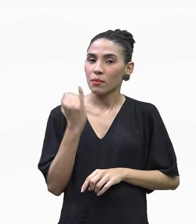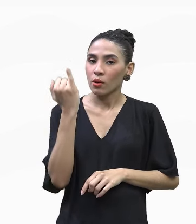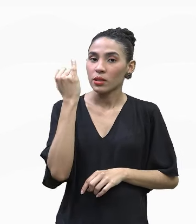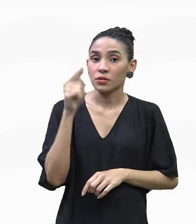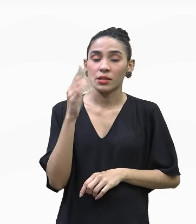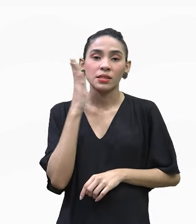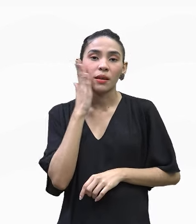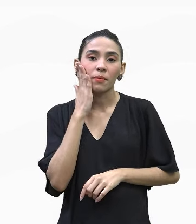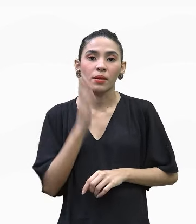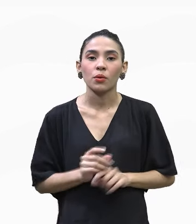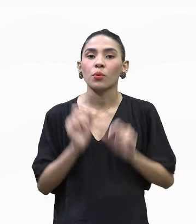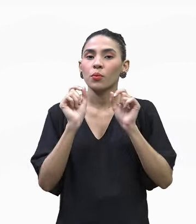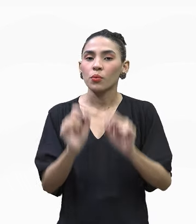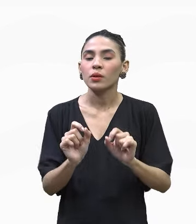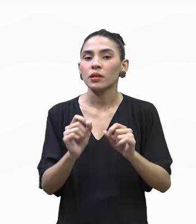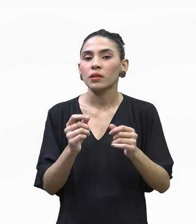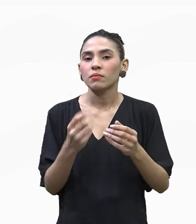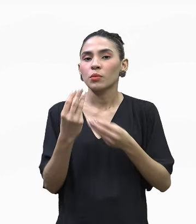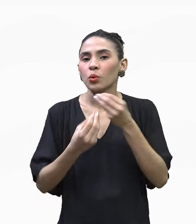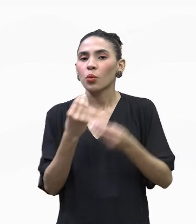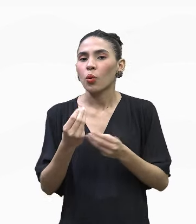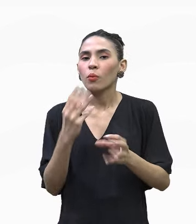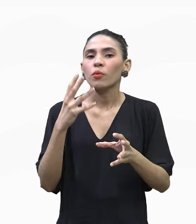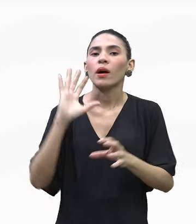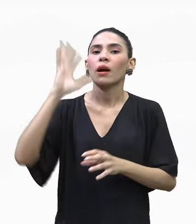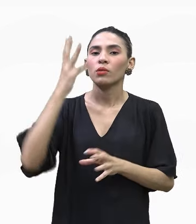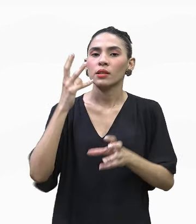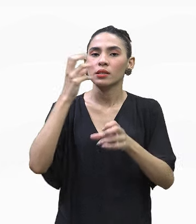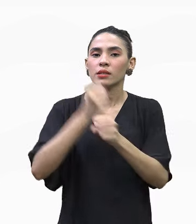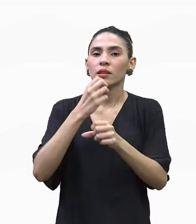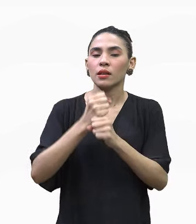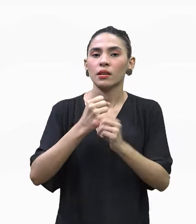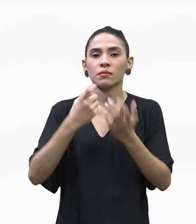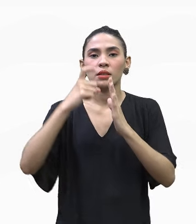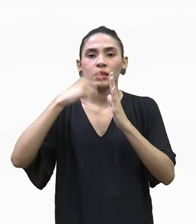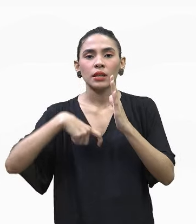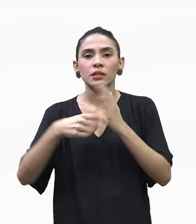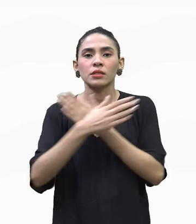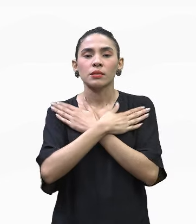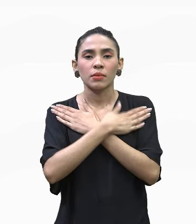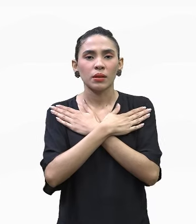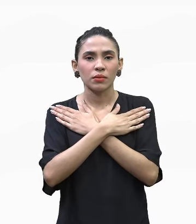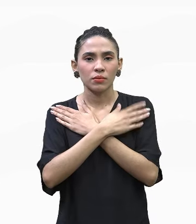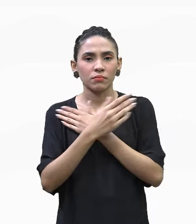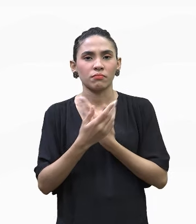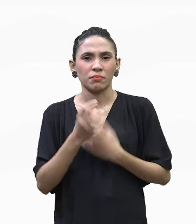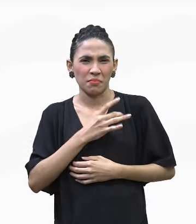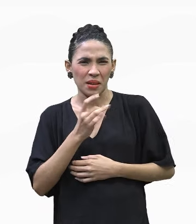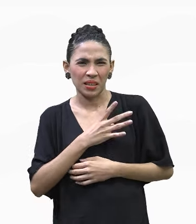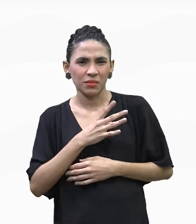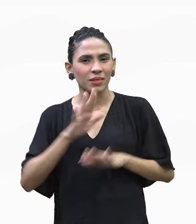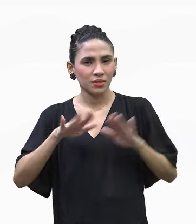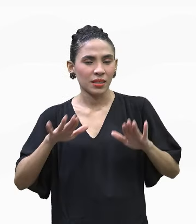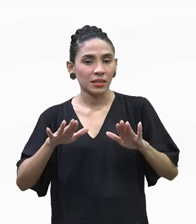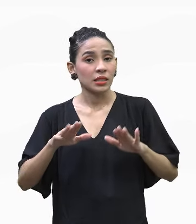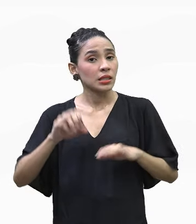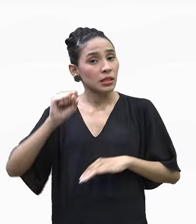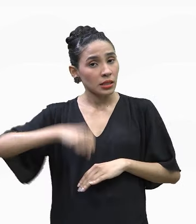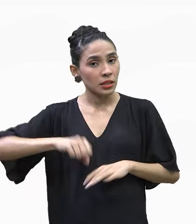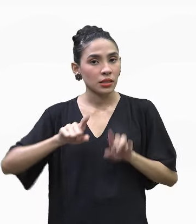saber né O que é como é calculada essa taxa de desemprego é assustadora de vez em quando sim assustadora de vez em quando tá